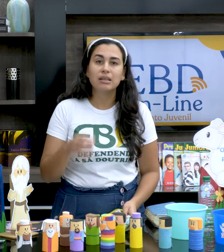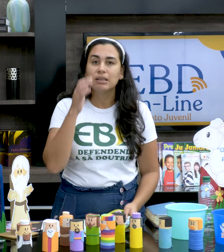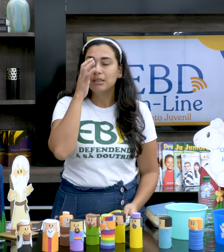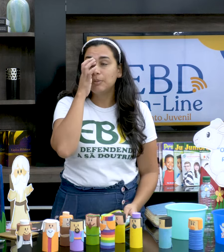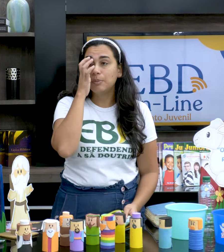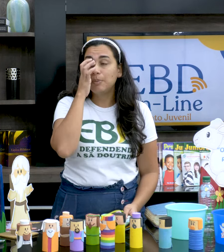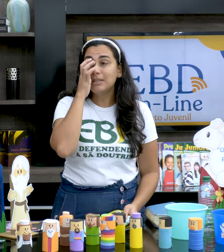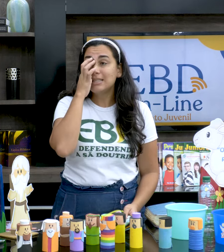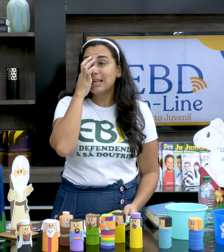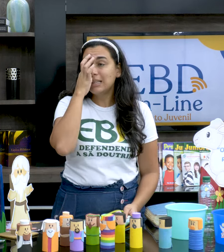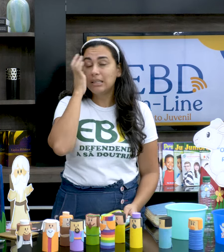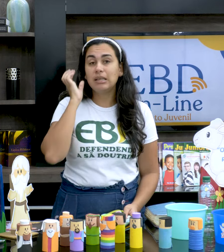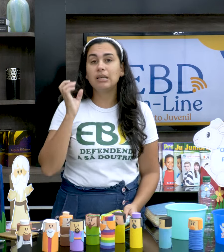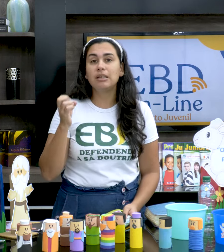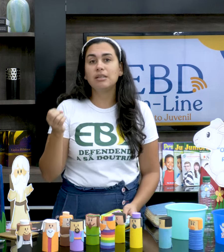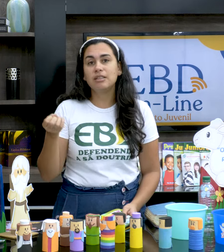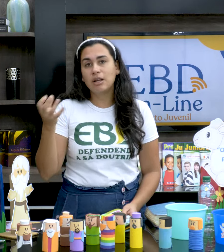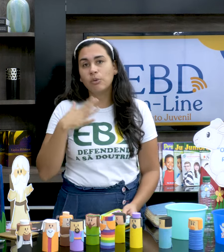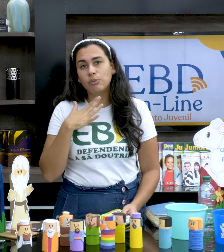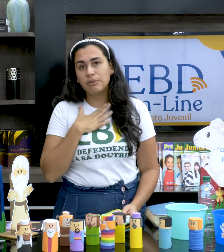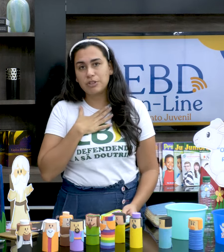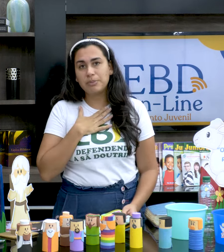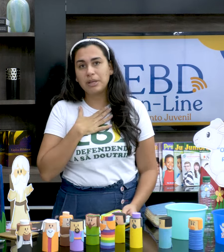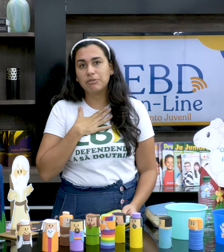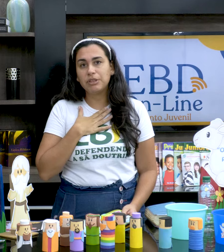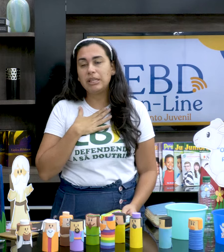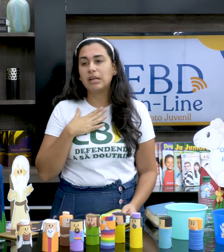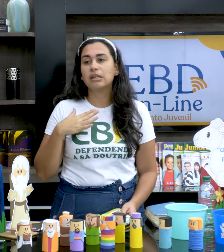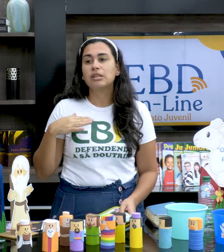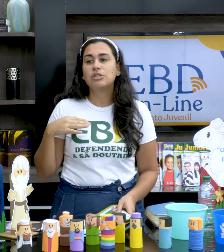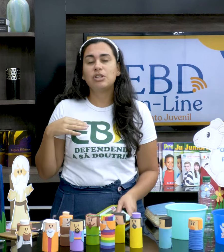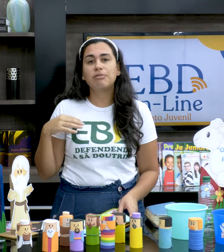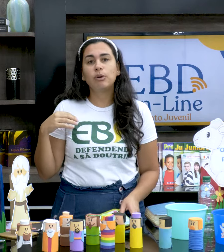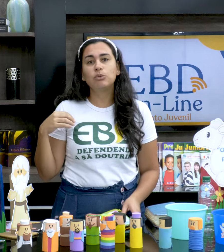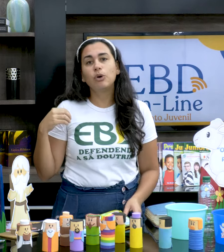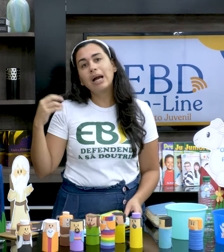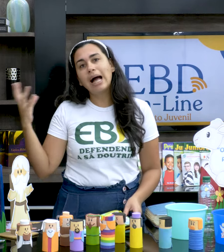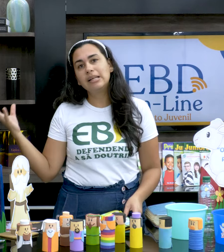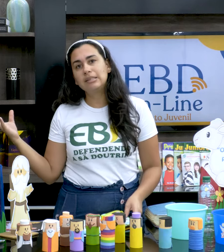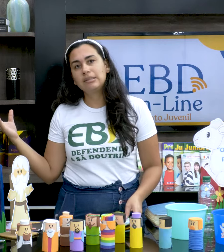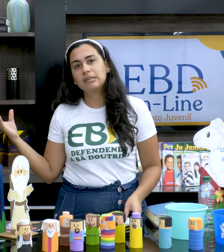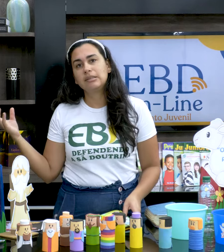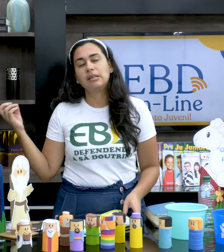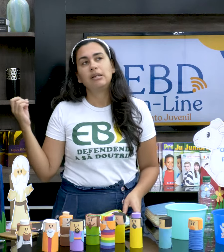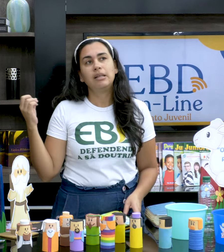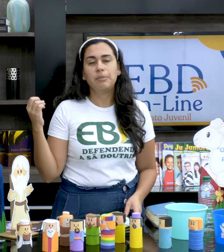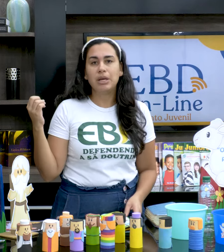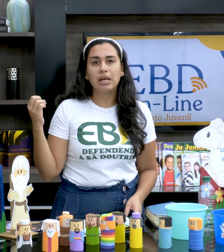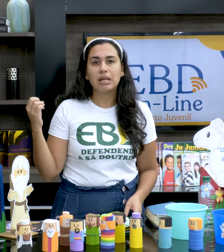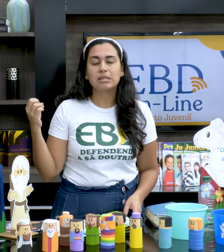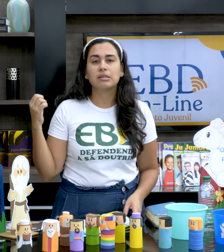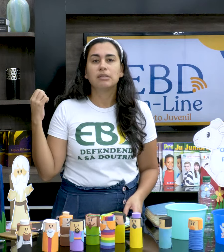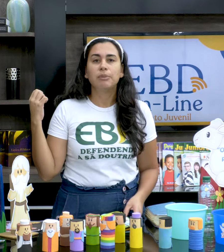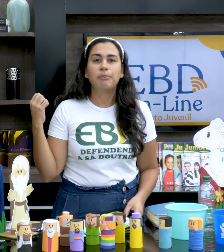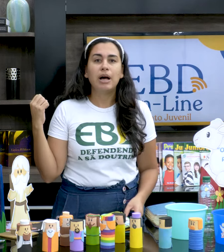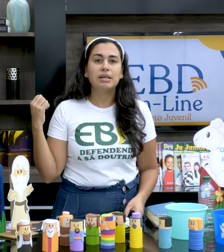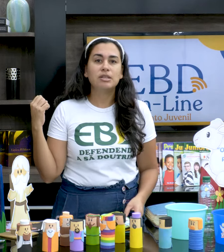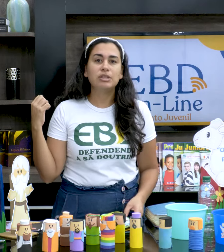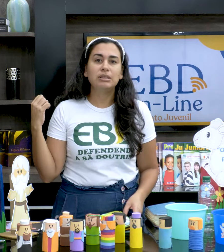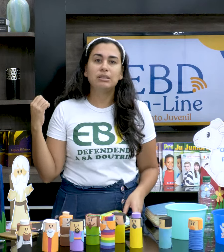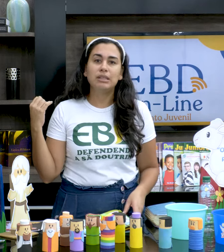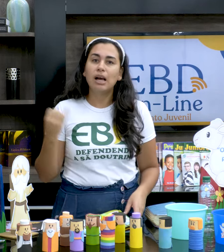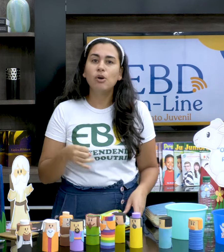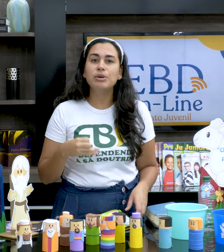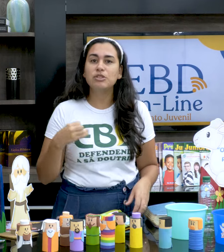que era, tipo, pode ser que alguma vez na minha vida já faltou carne na minha casa.